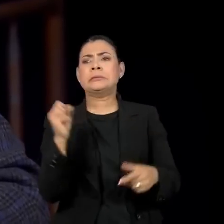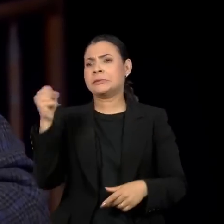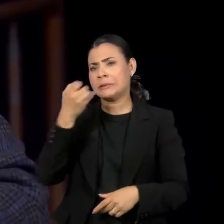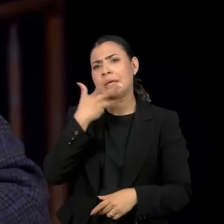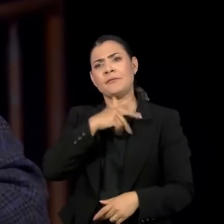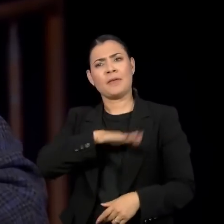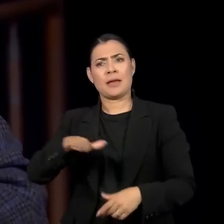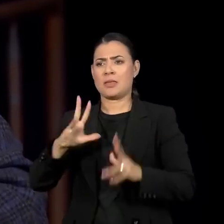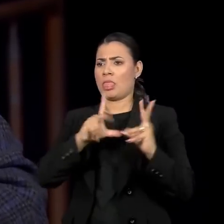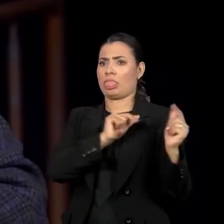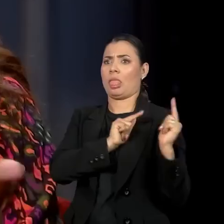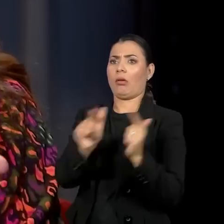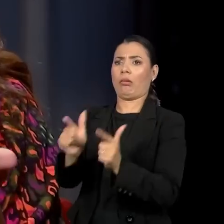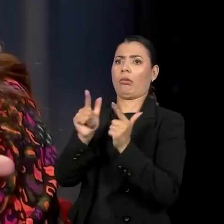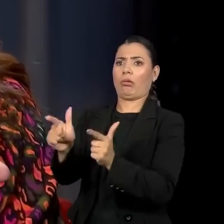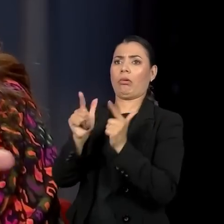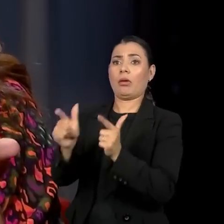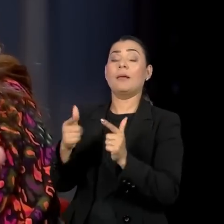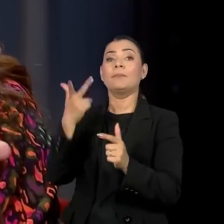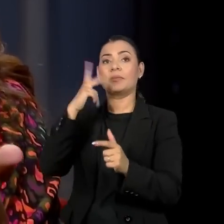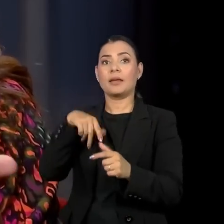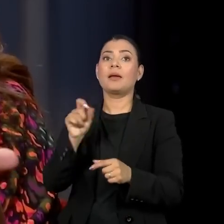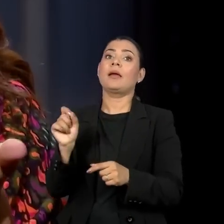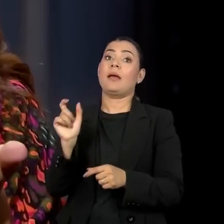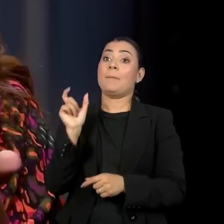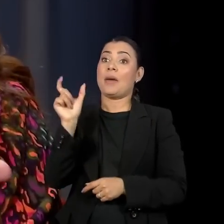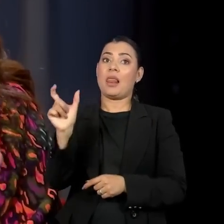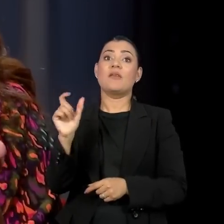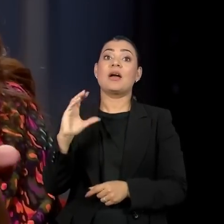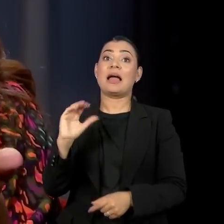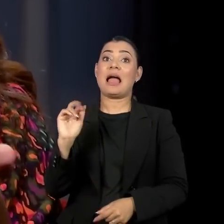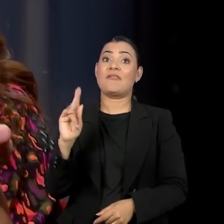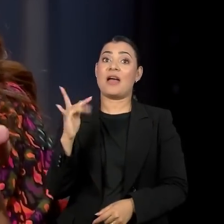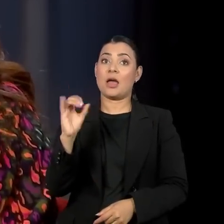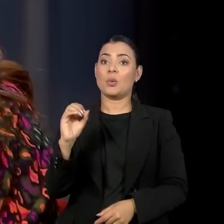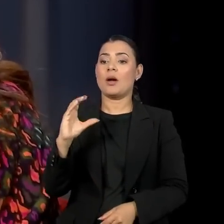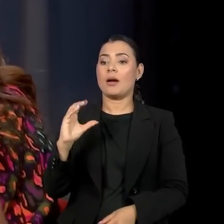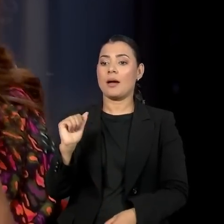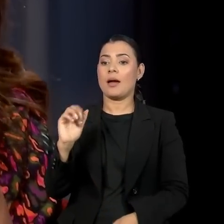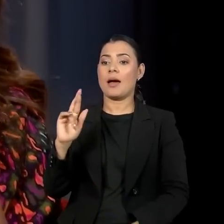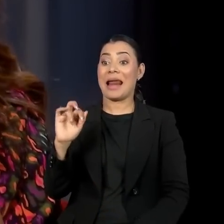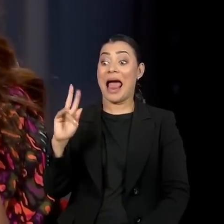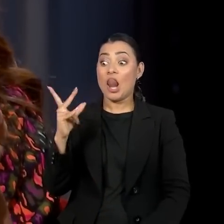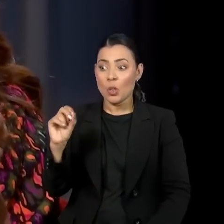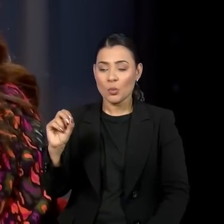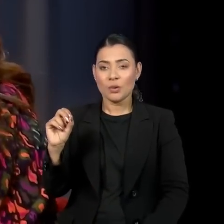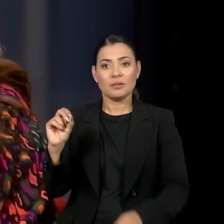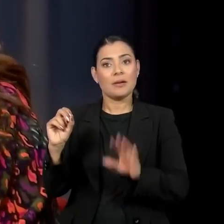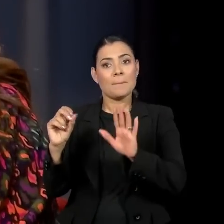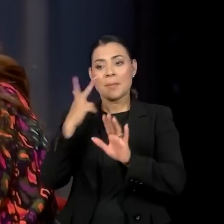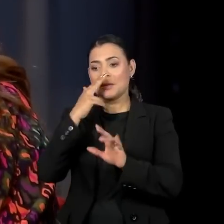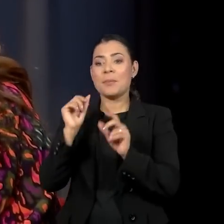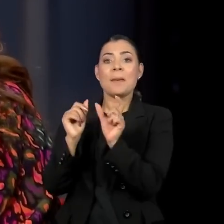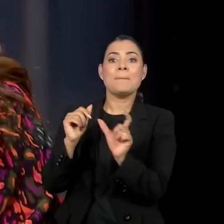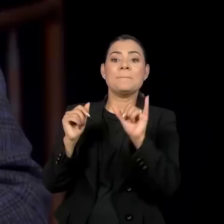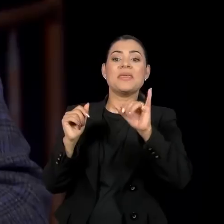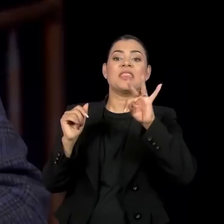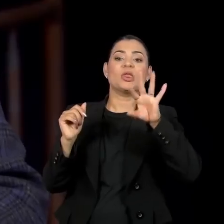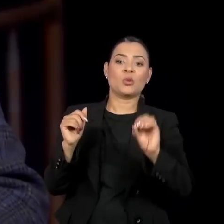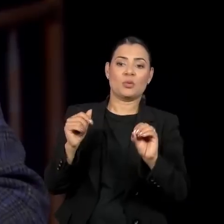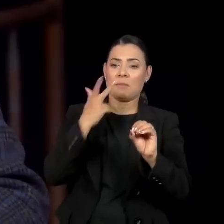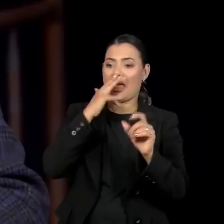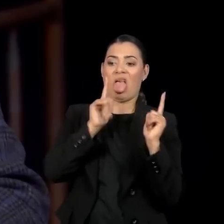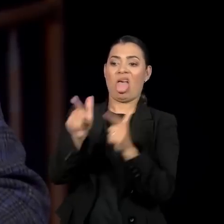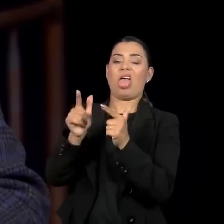Virou. Super. Era o palavrão, né? O que deriva de Carvalho era um palavrão, claro. Pinto. Olha, Danana Pinto. Meu Deus.